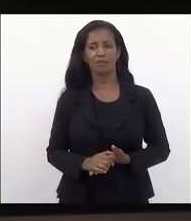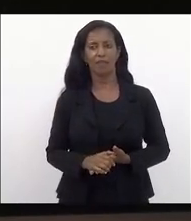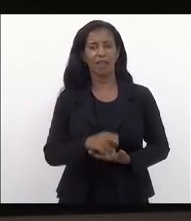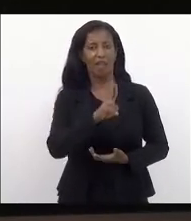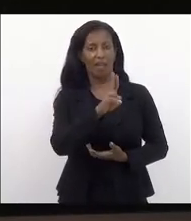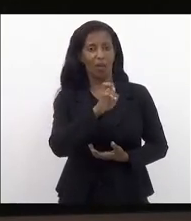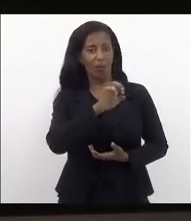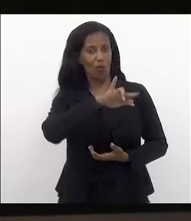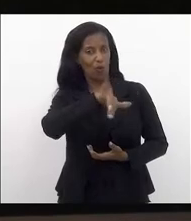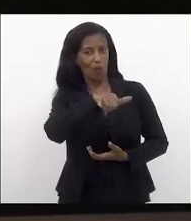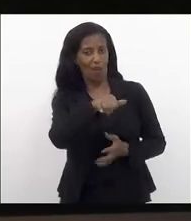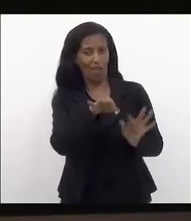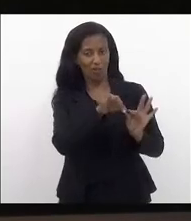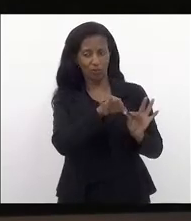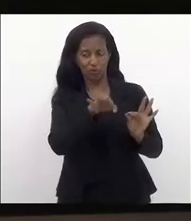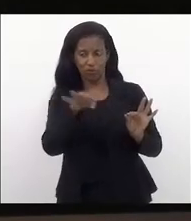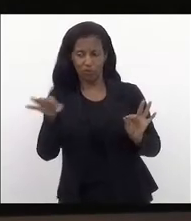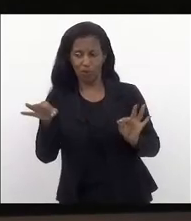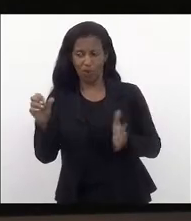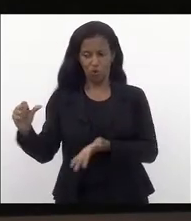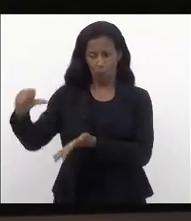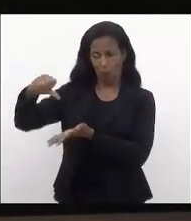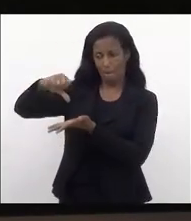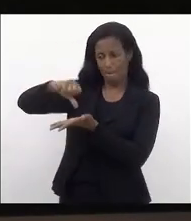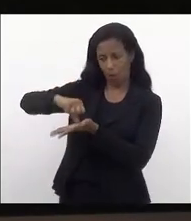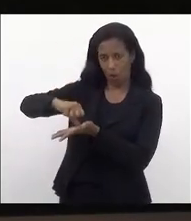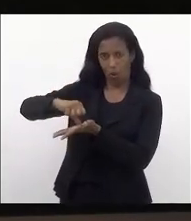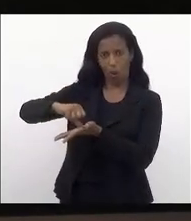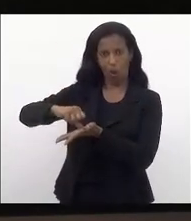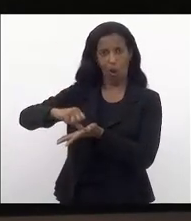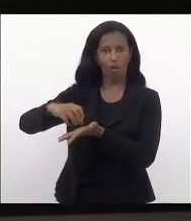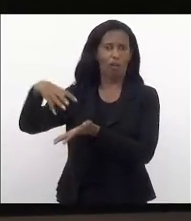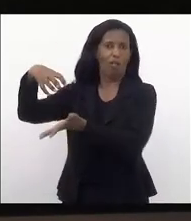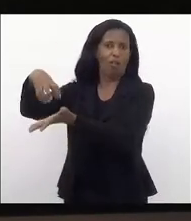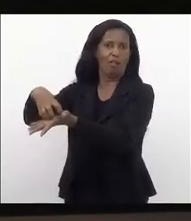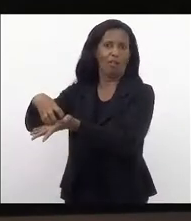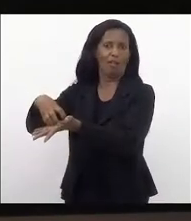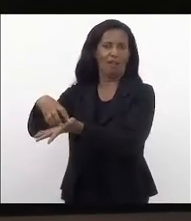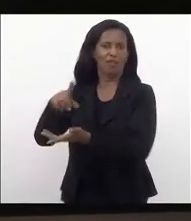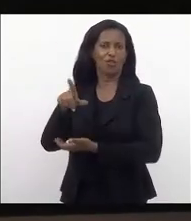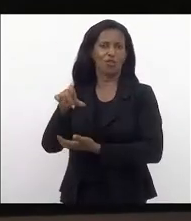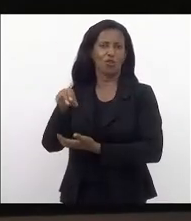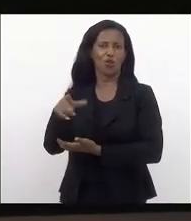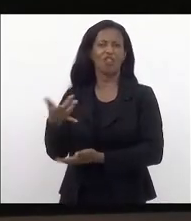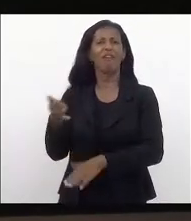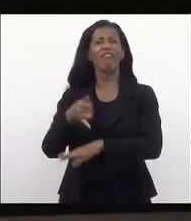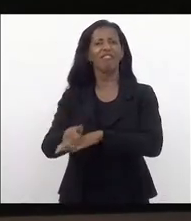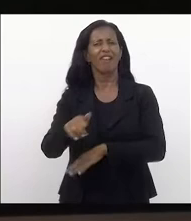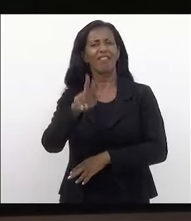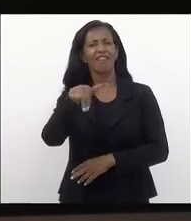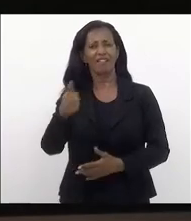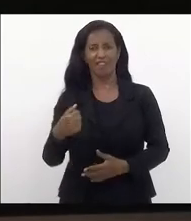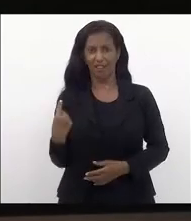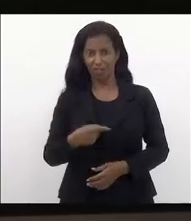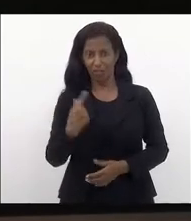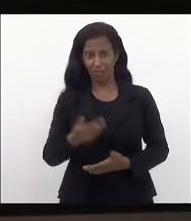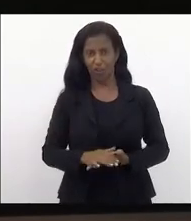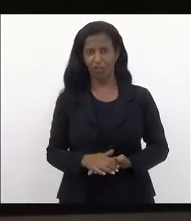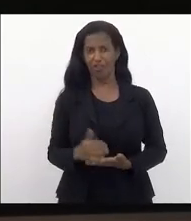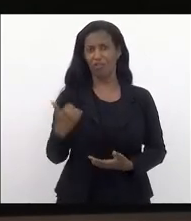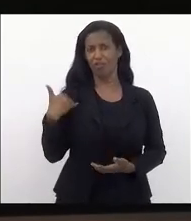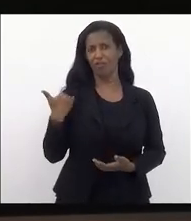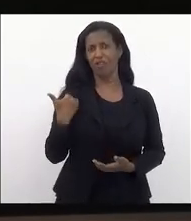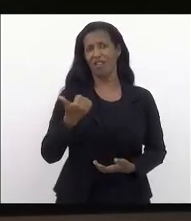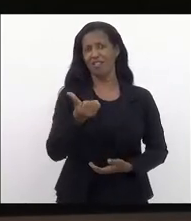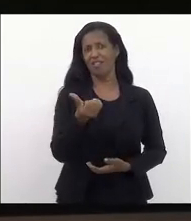UERJ tem uma extensão de um polo da UERJ da Zona Oeste vai querer enganar quem? a nós eu estou com 61